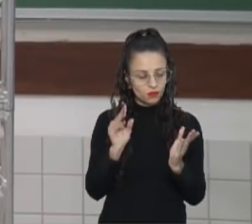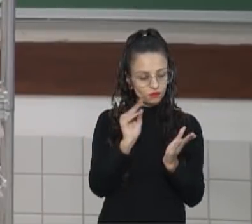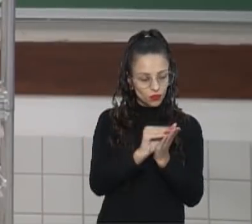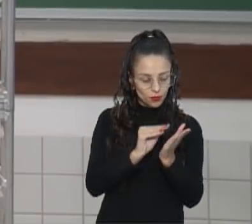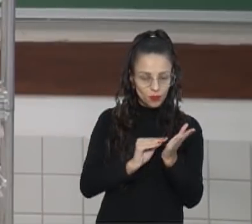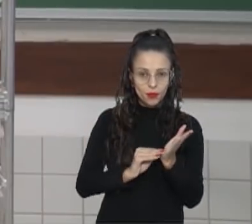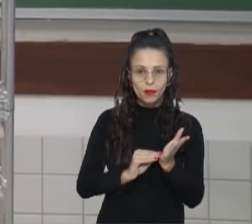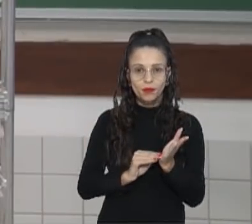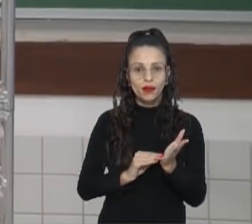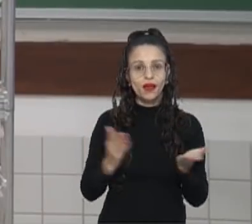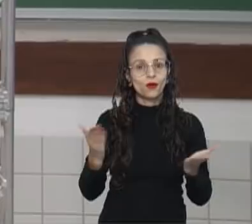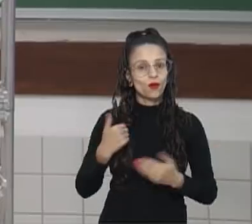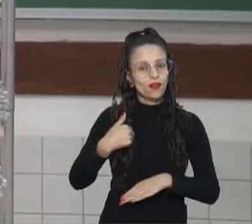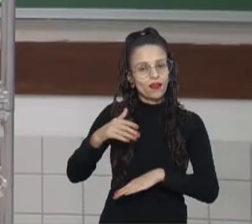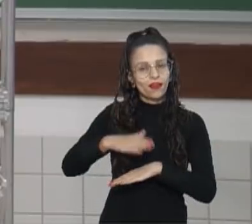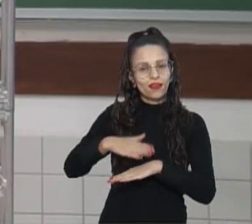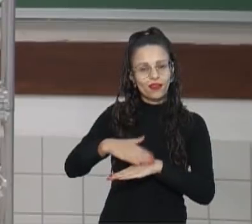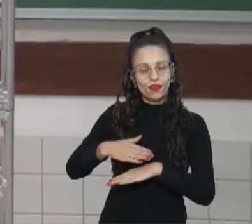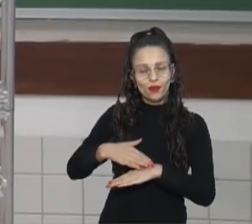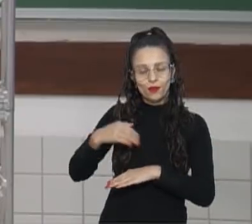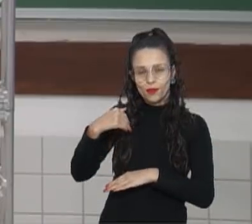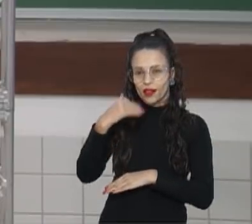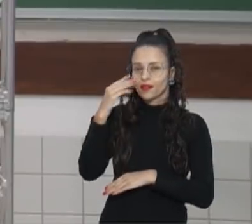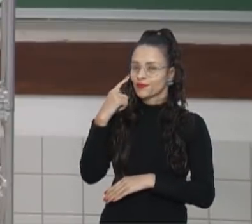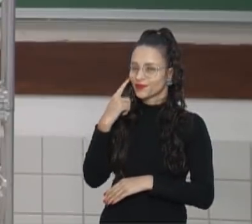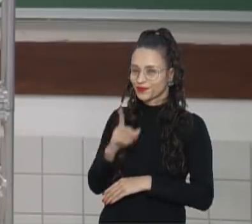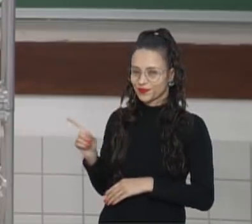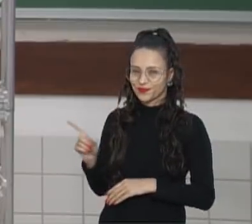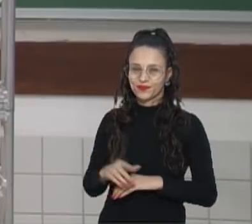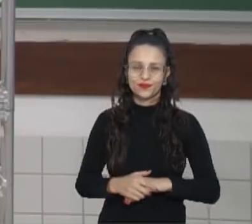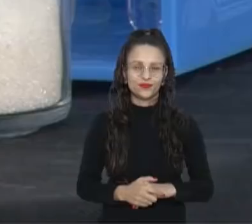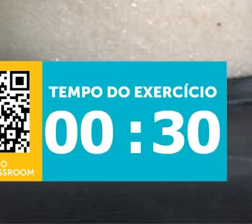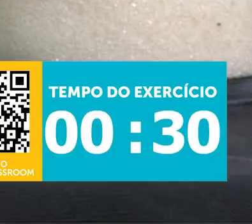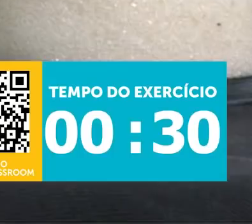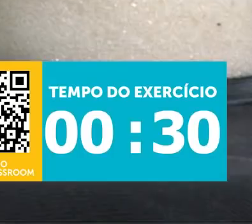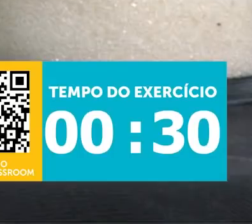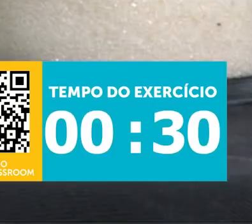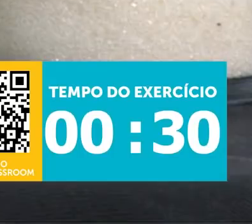melhor parte do iogurte, que é lamber a tampinha. Até daqui a pouco.